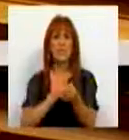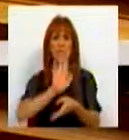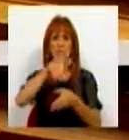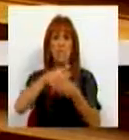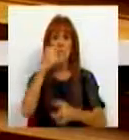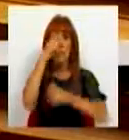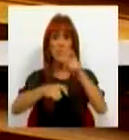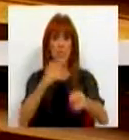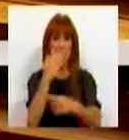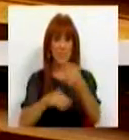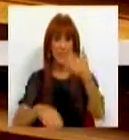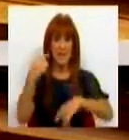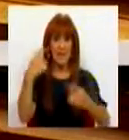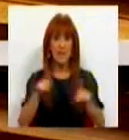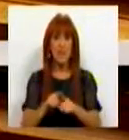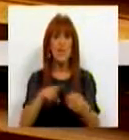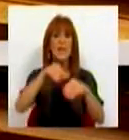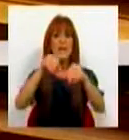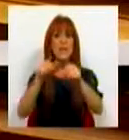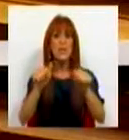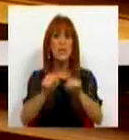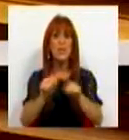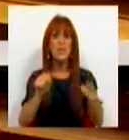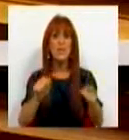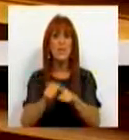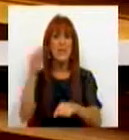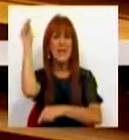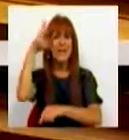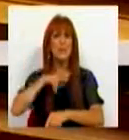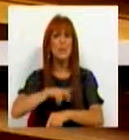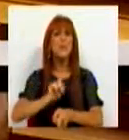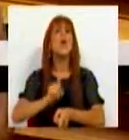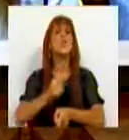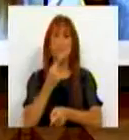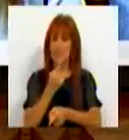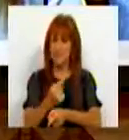inclusão de pessoas com deficiência em territórios do interior do país? Disse.